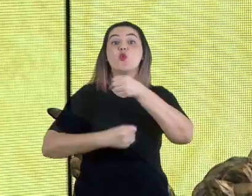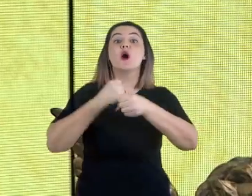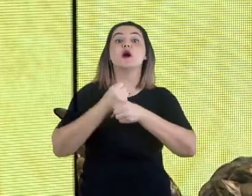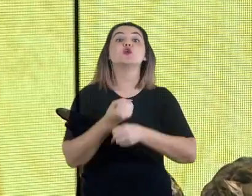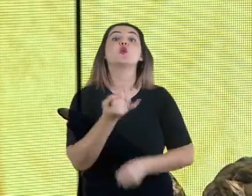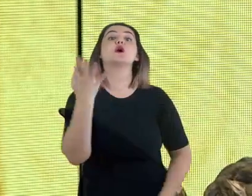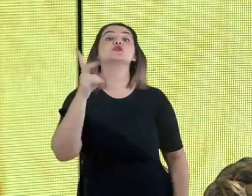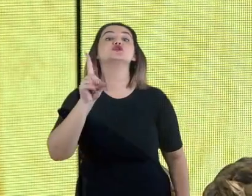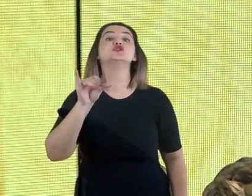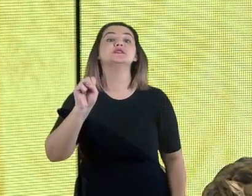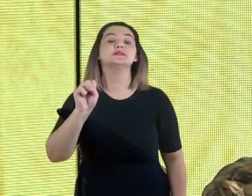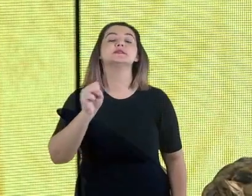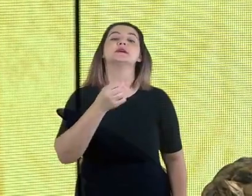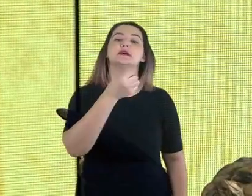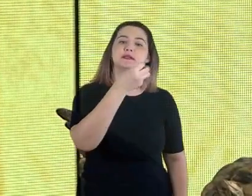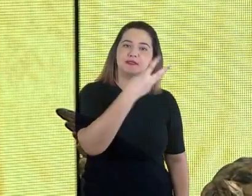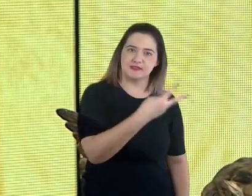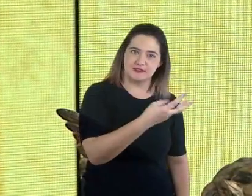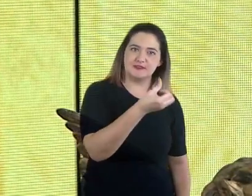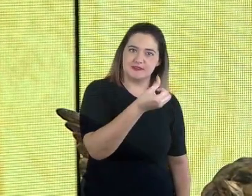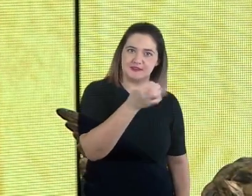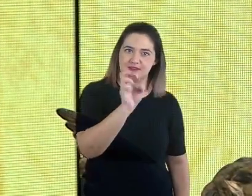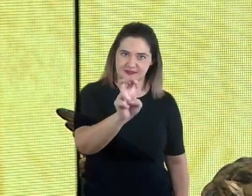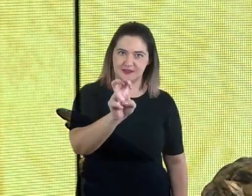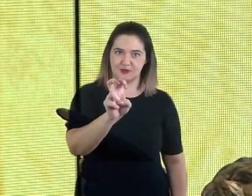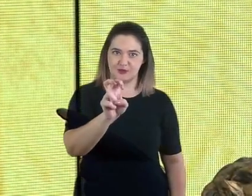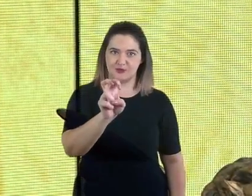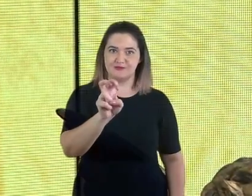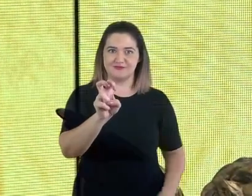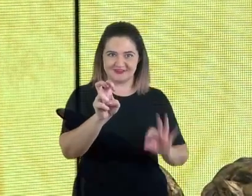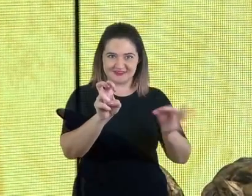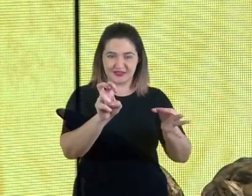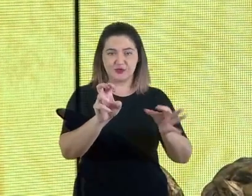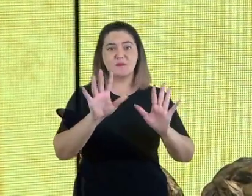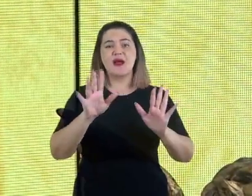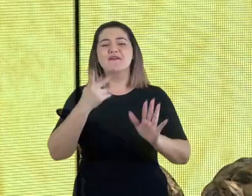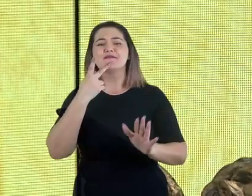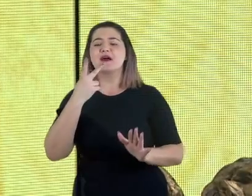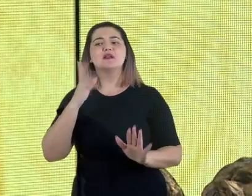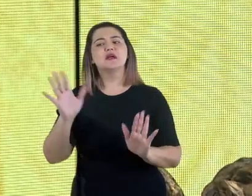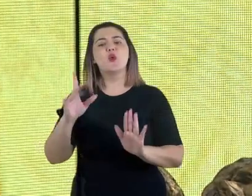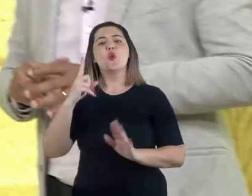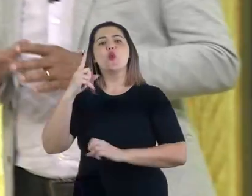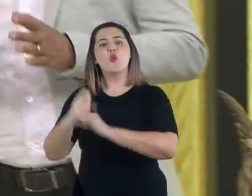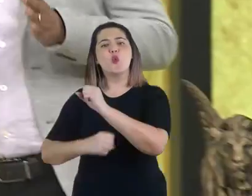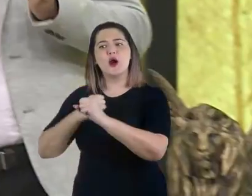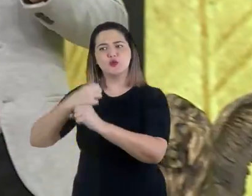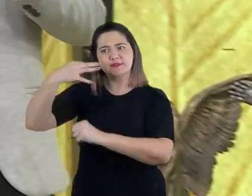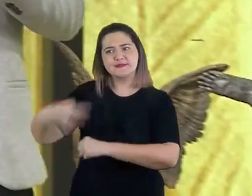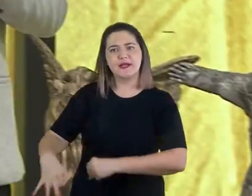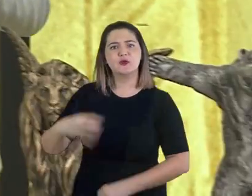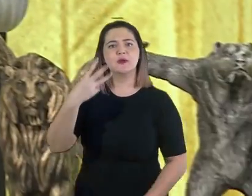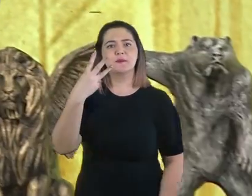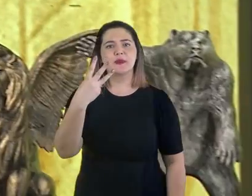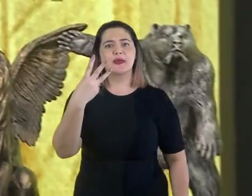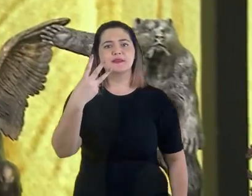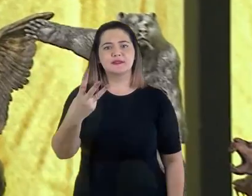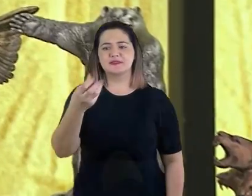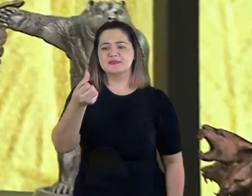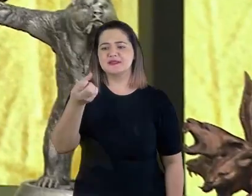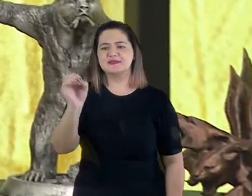1277,5 dias e não 1260 dias. Como é que a gente resolve esse problema? Para fechar a